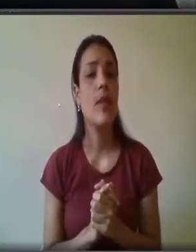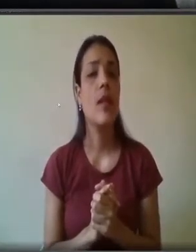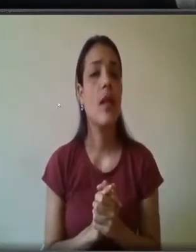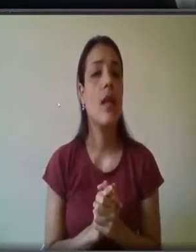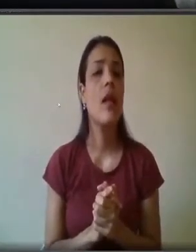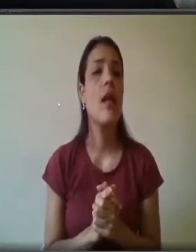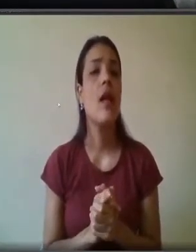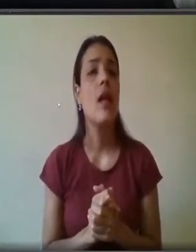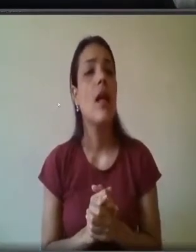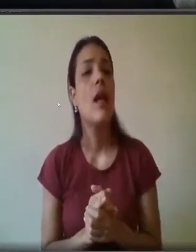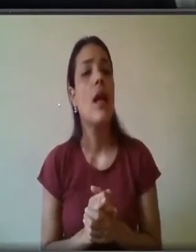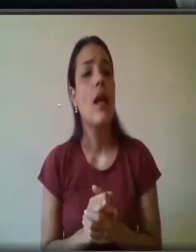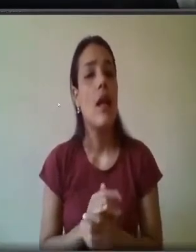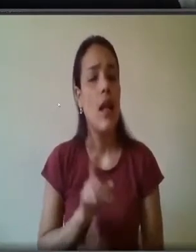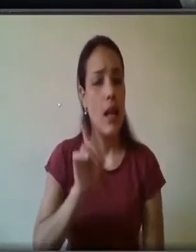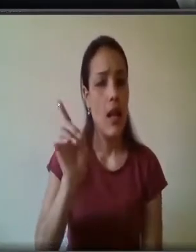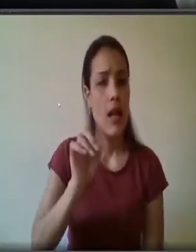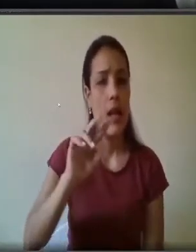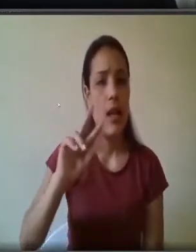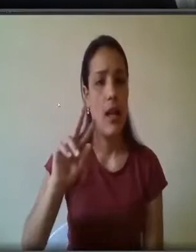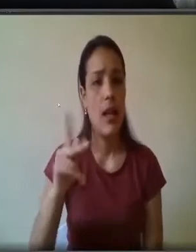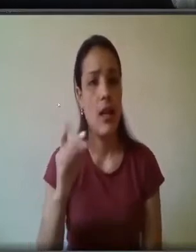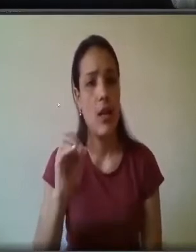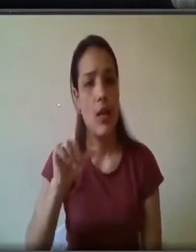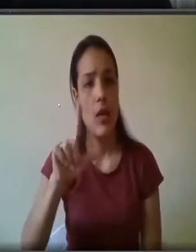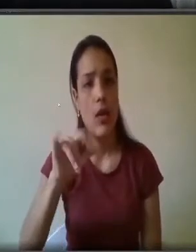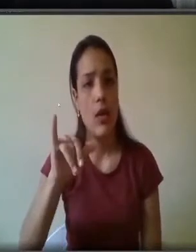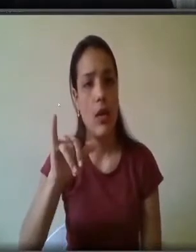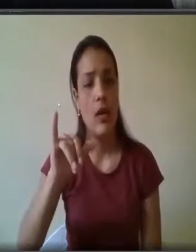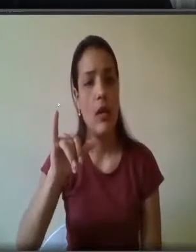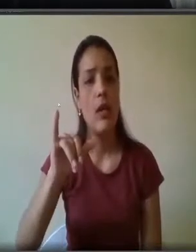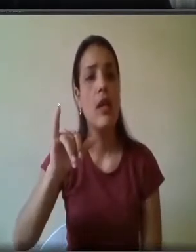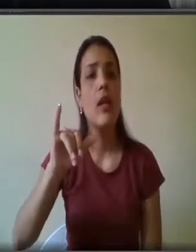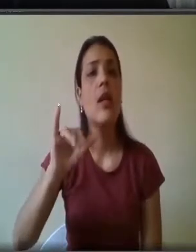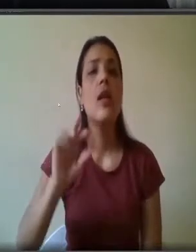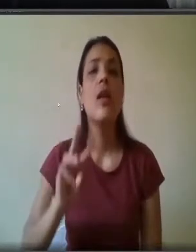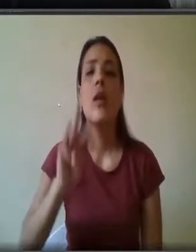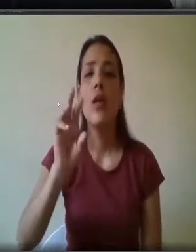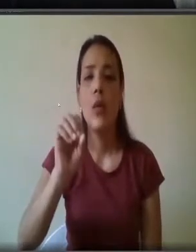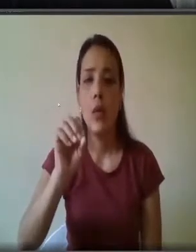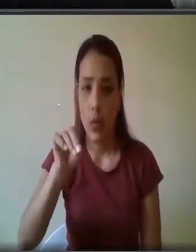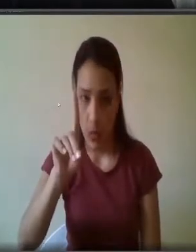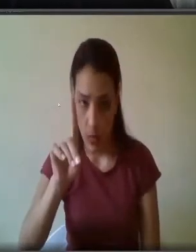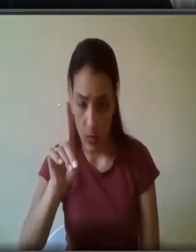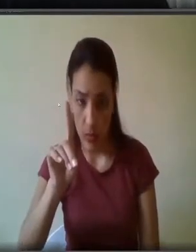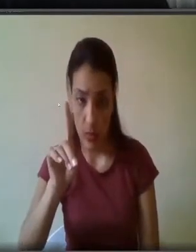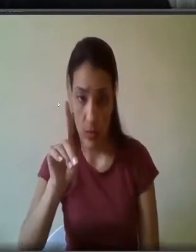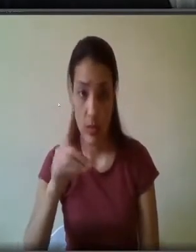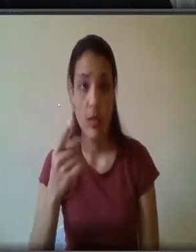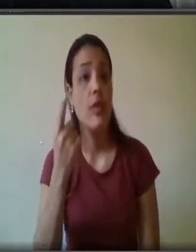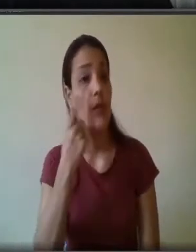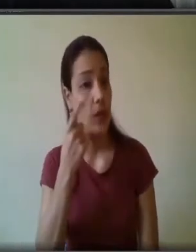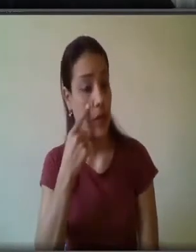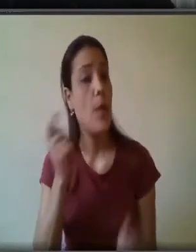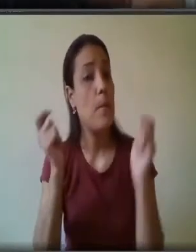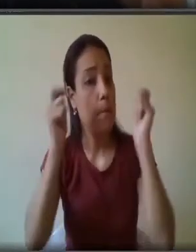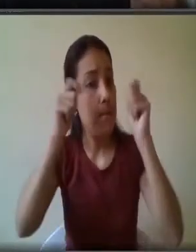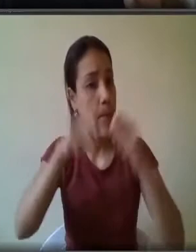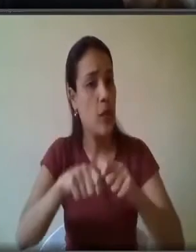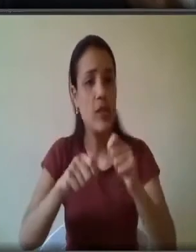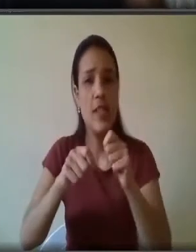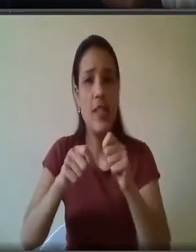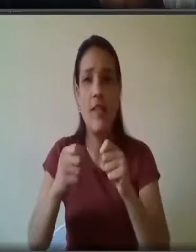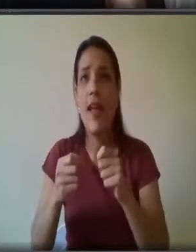pode fazer uma viagem ao interior da Terra, mas só no cinema isso é impossível. Existe uma coisa chamada grau